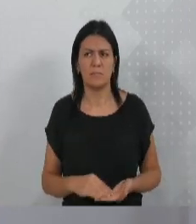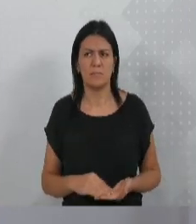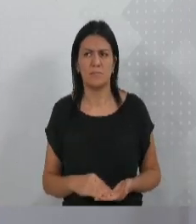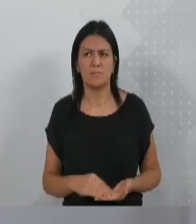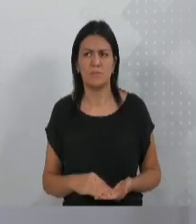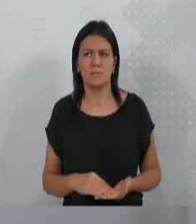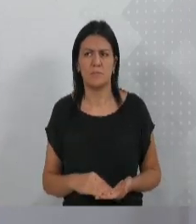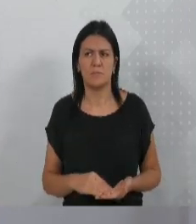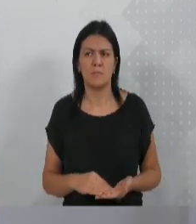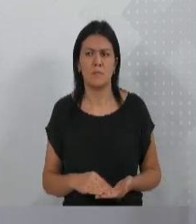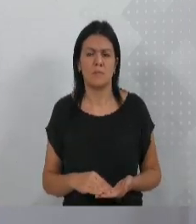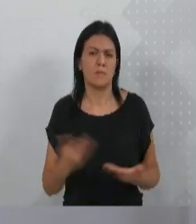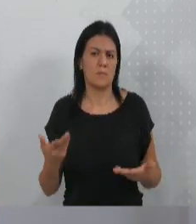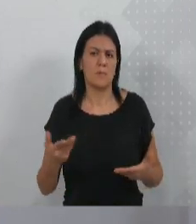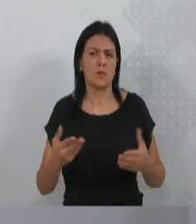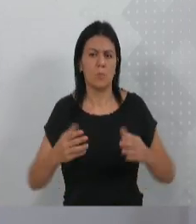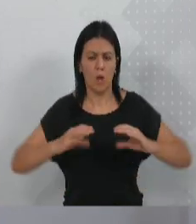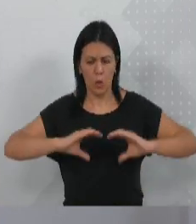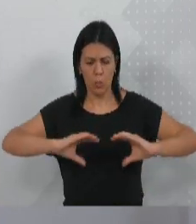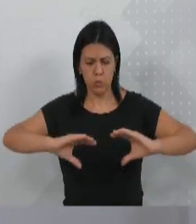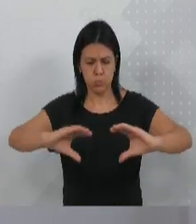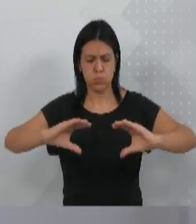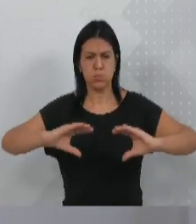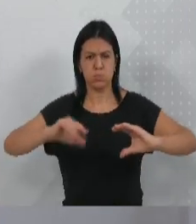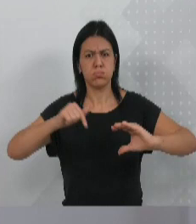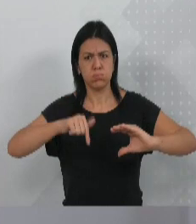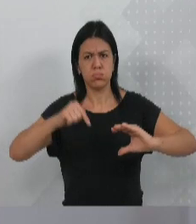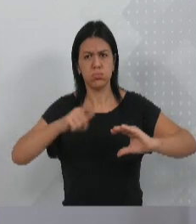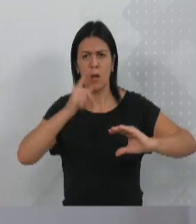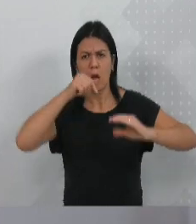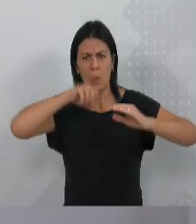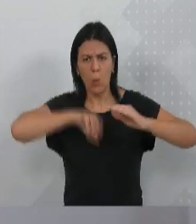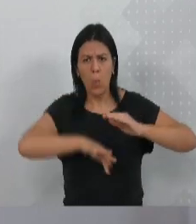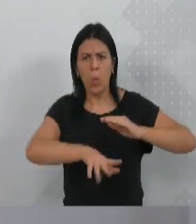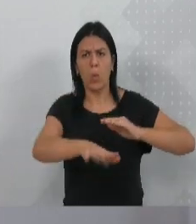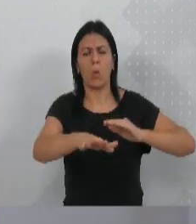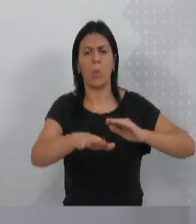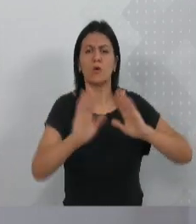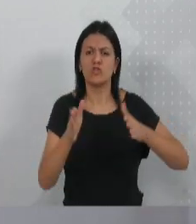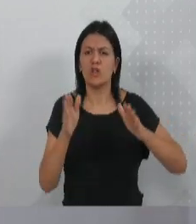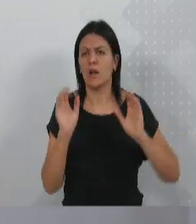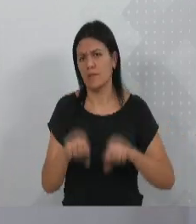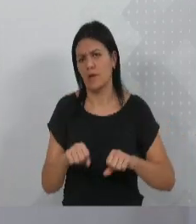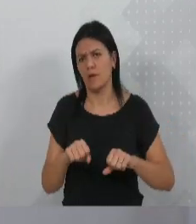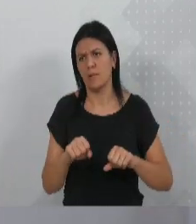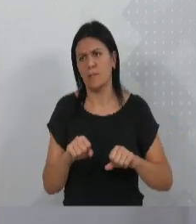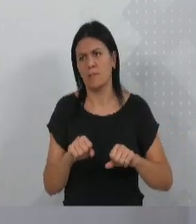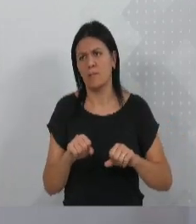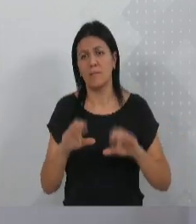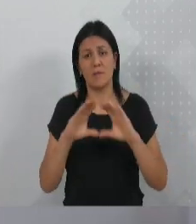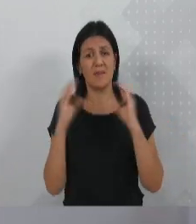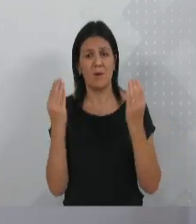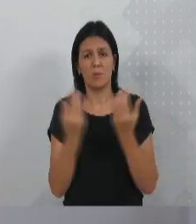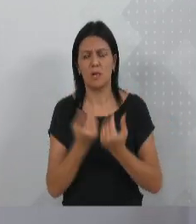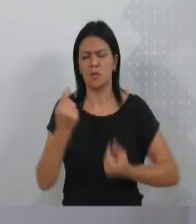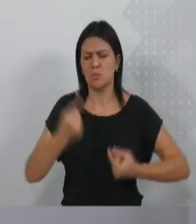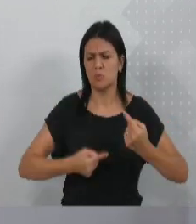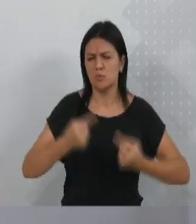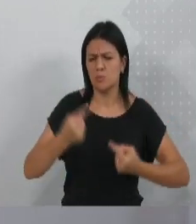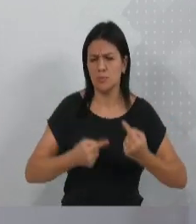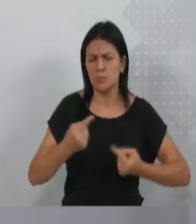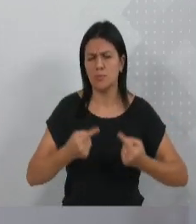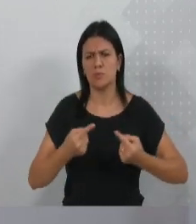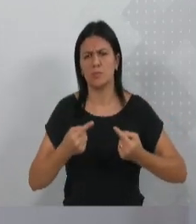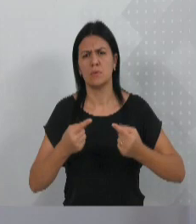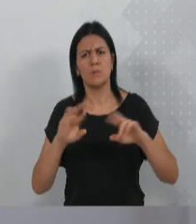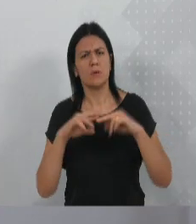um um uma tubulação ali de 1 m né já seria o suficiente e isso é o que a comunidade discutia falava inclusive